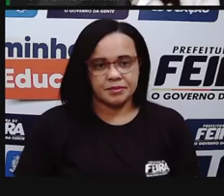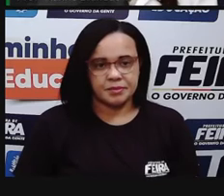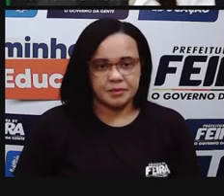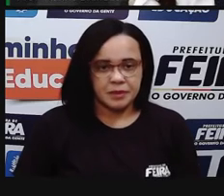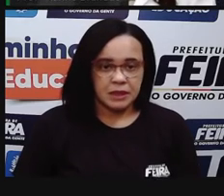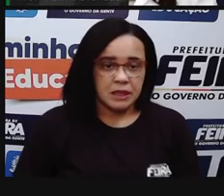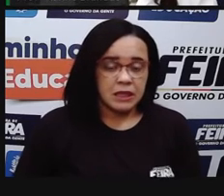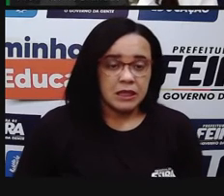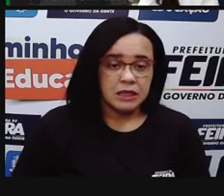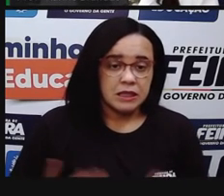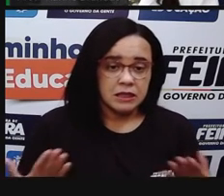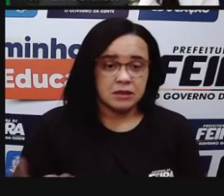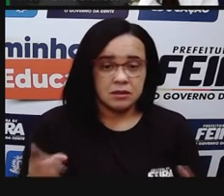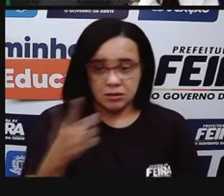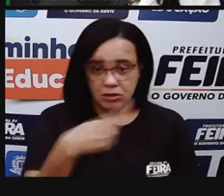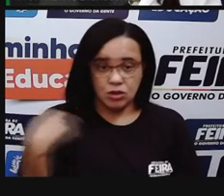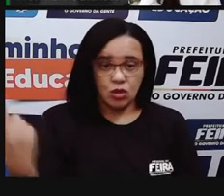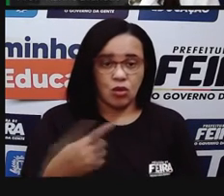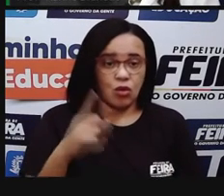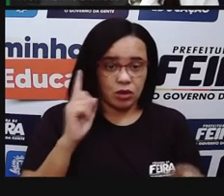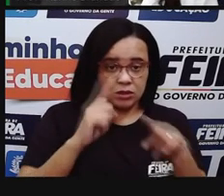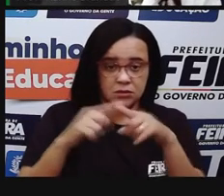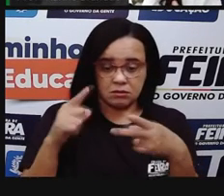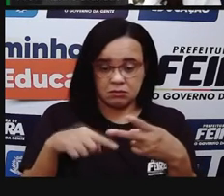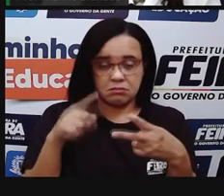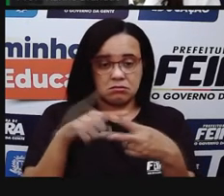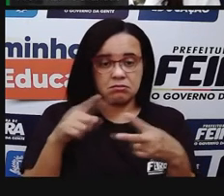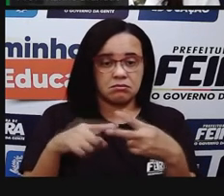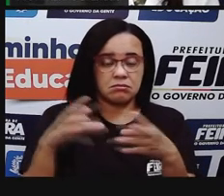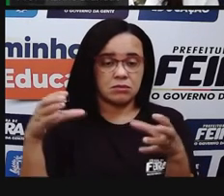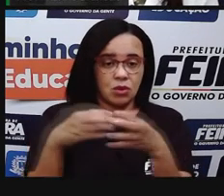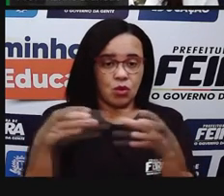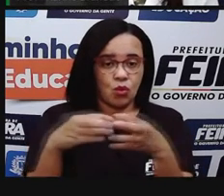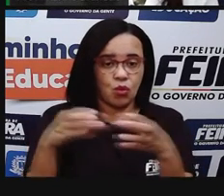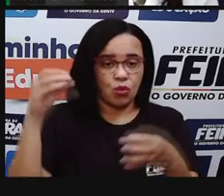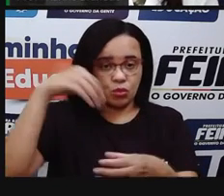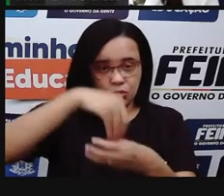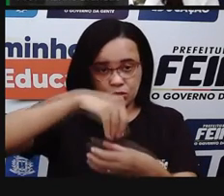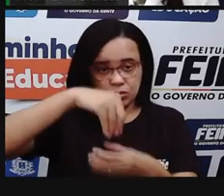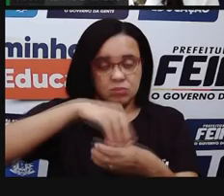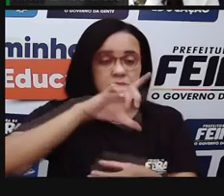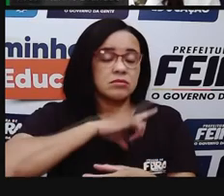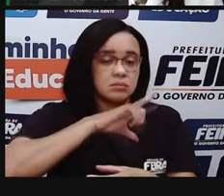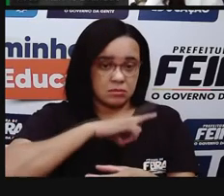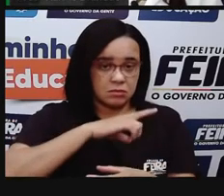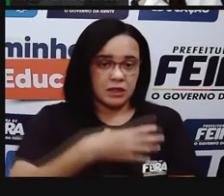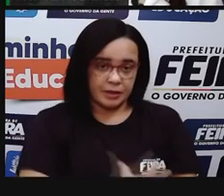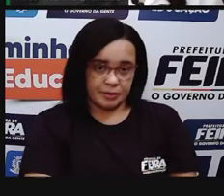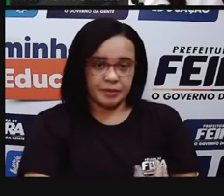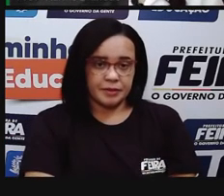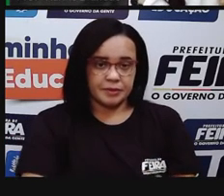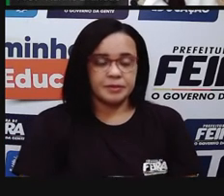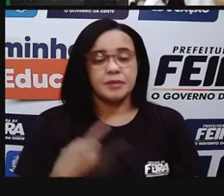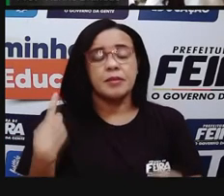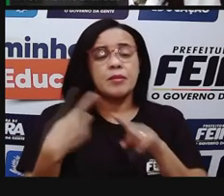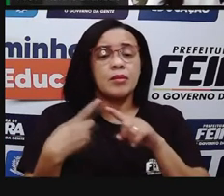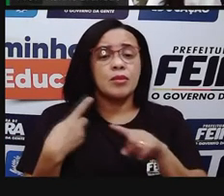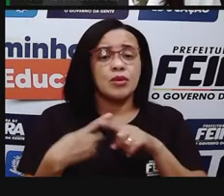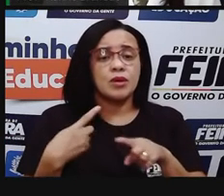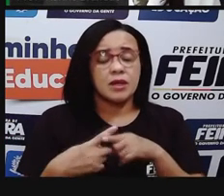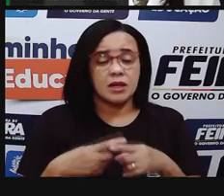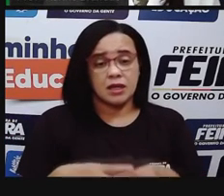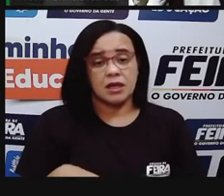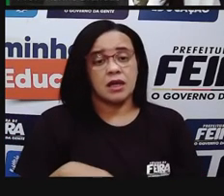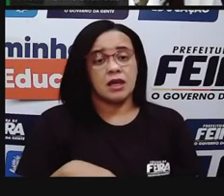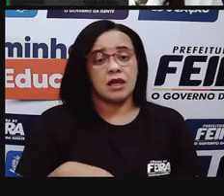chordatos, nós somos mamíferos, né? Estamos dentro da classe da classe mamália, ok? Por quê? Porque nós temos